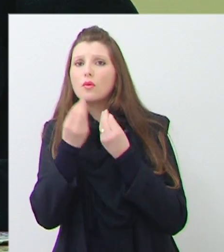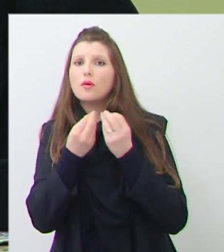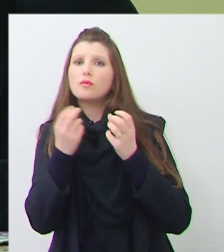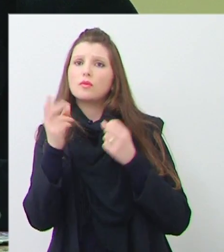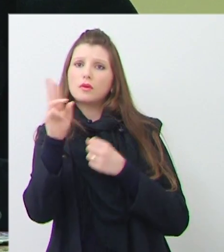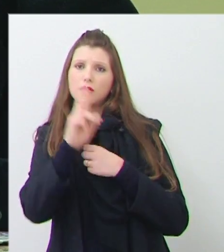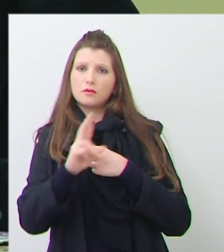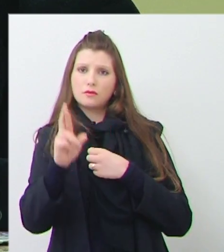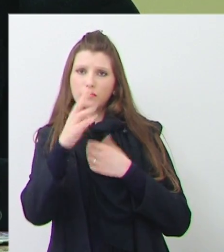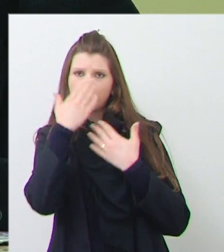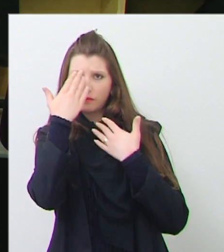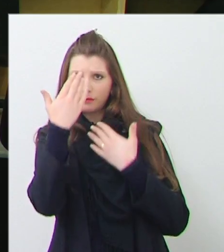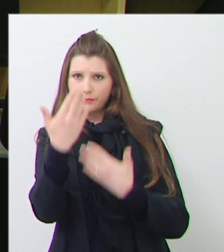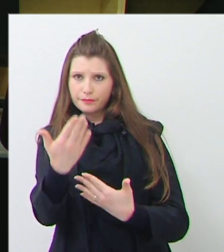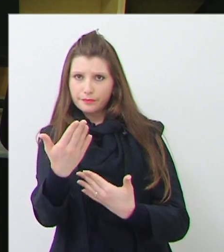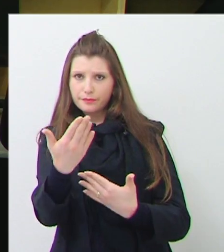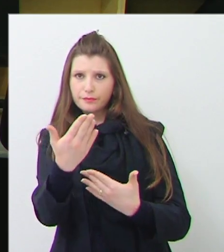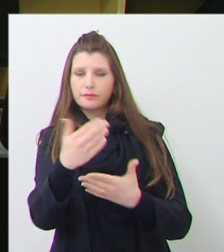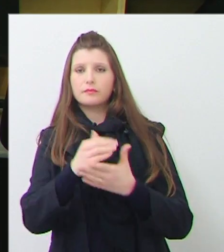adiantar. Obrigado, senhor presidente.